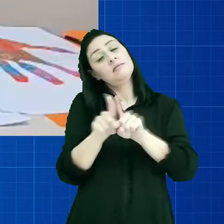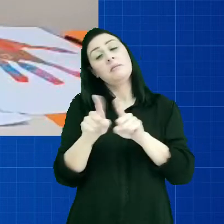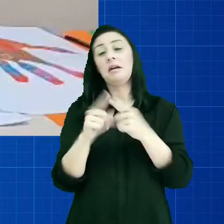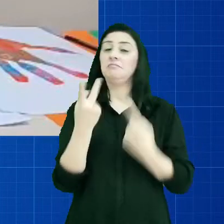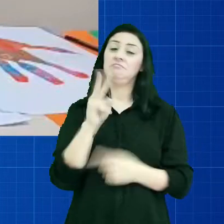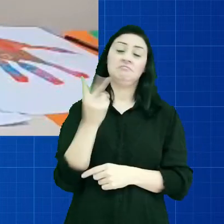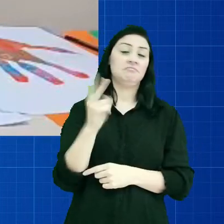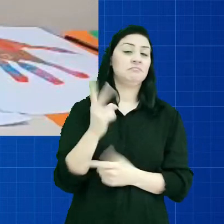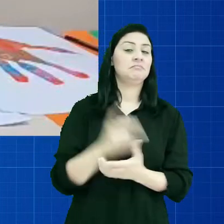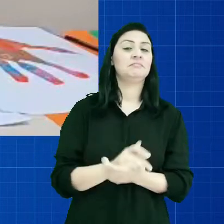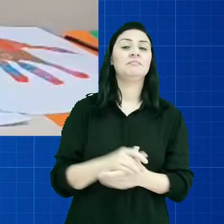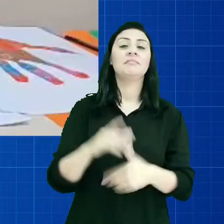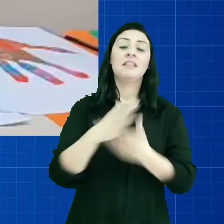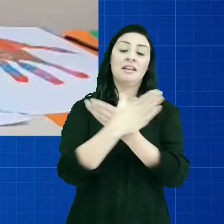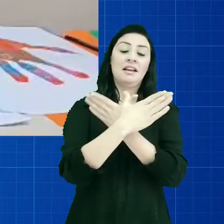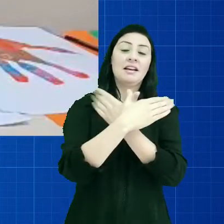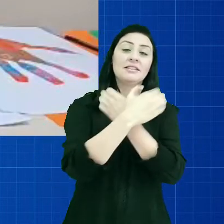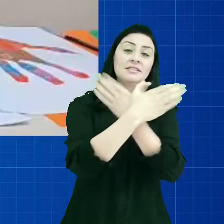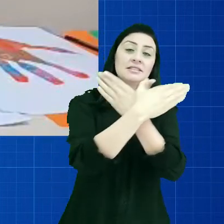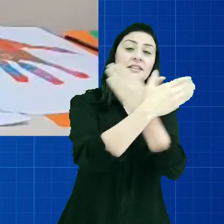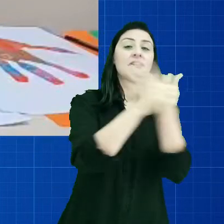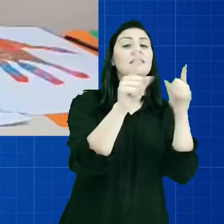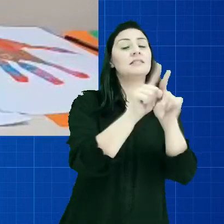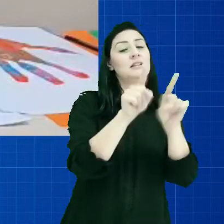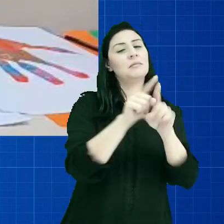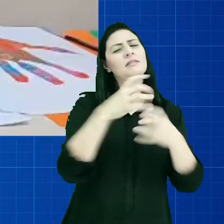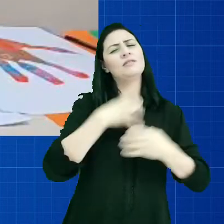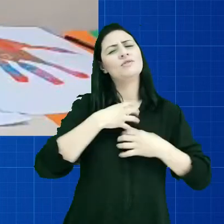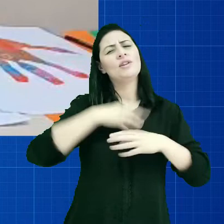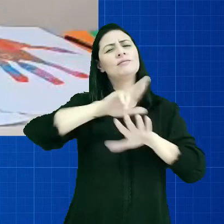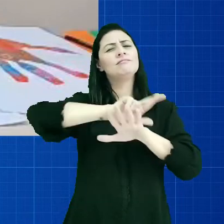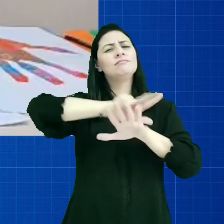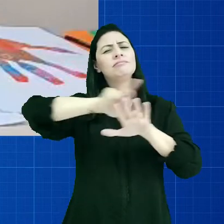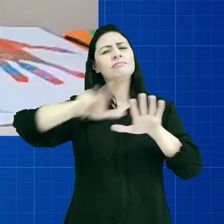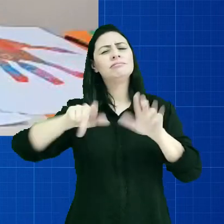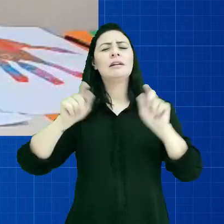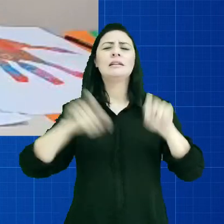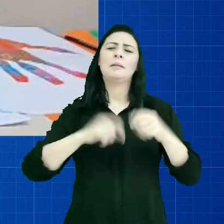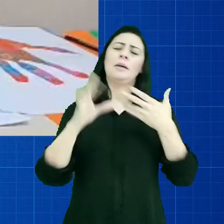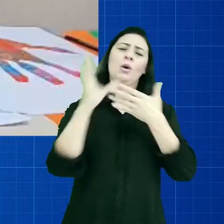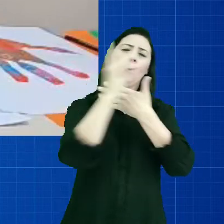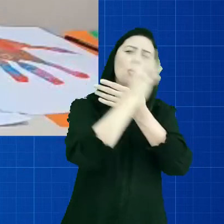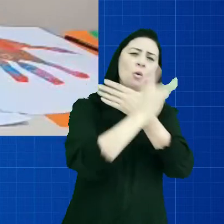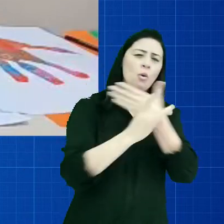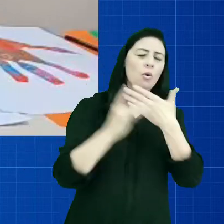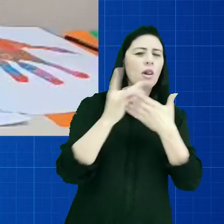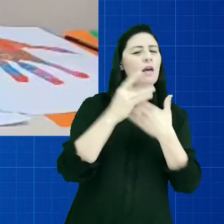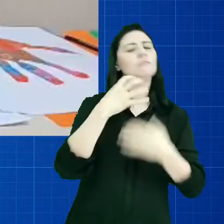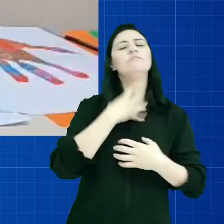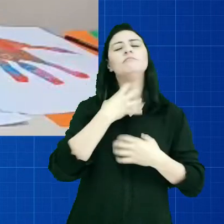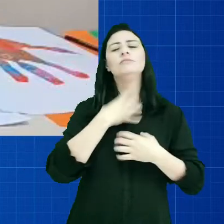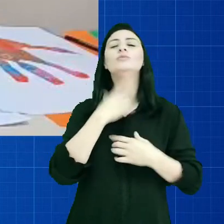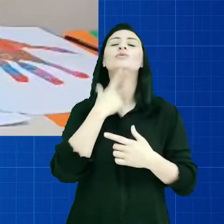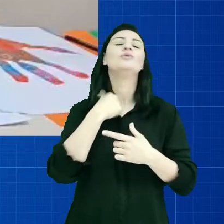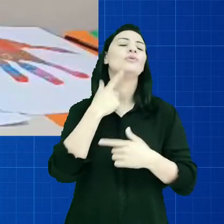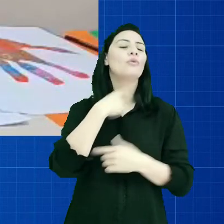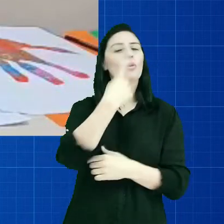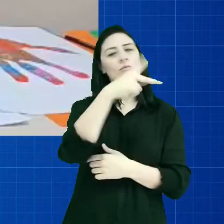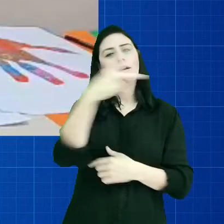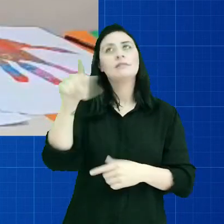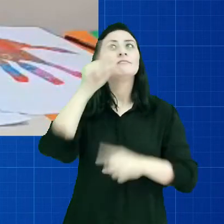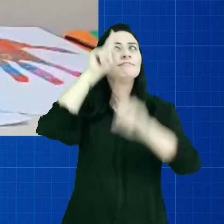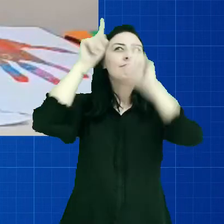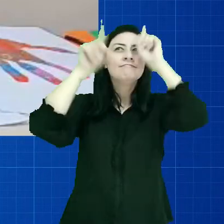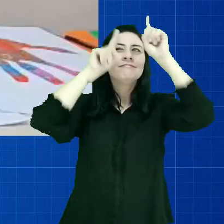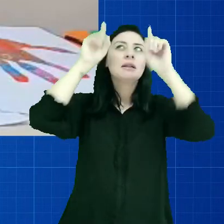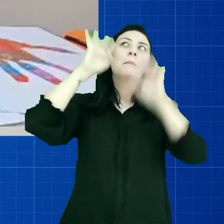Então, crianças, as asas também, como eu já falei, tem diversas possibilidades, vocês podem colar figuras, podem fazer do jeito que